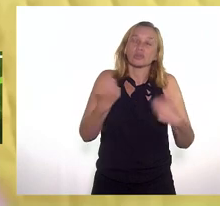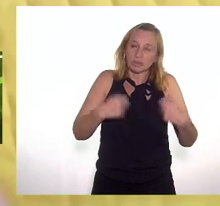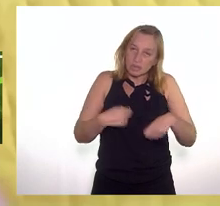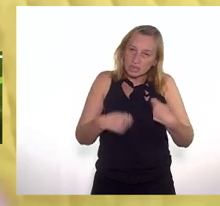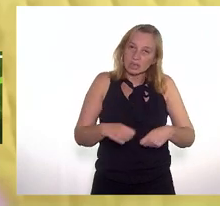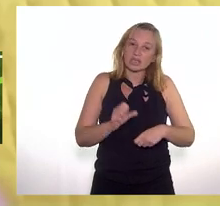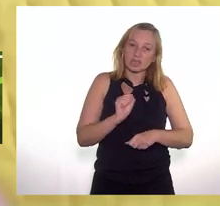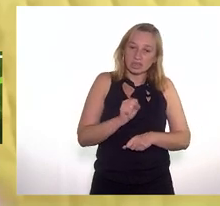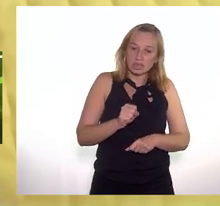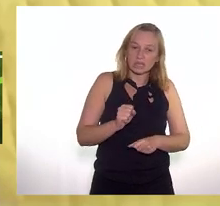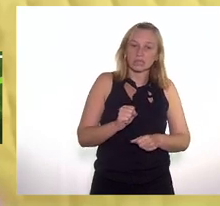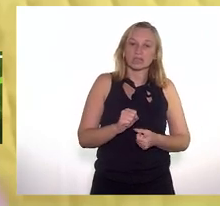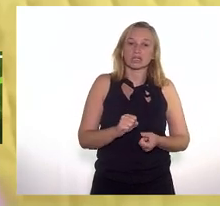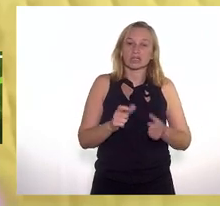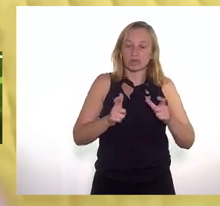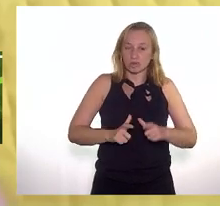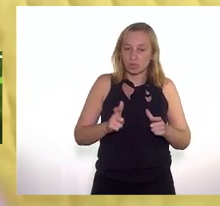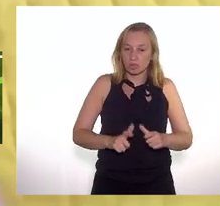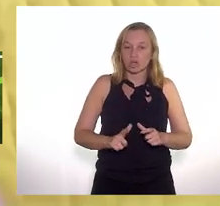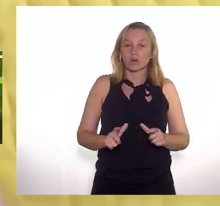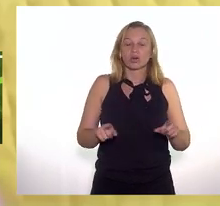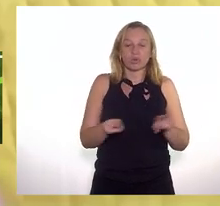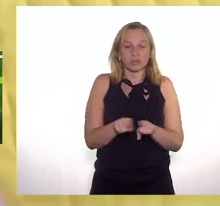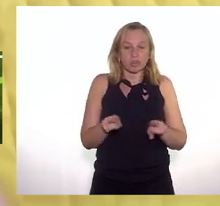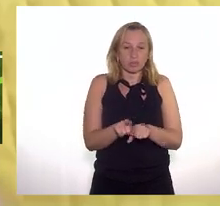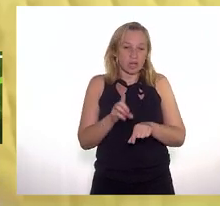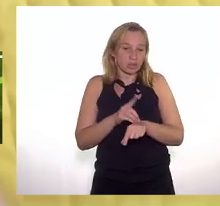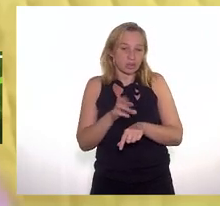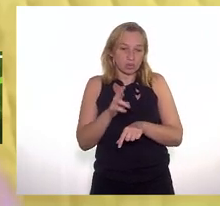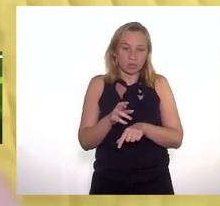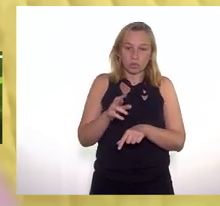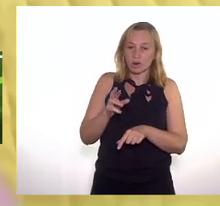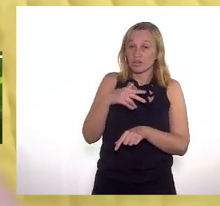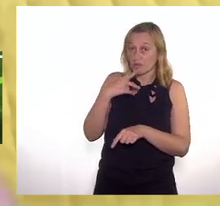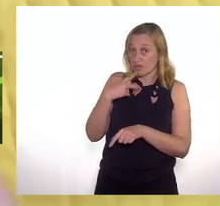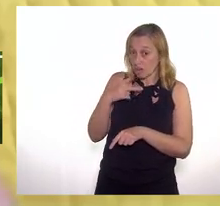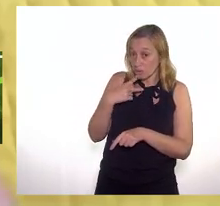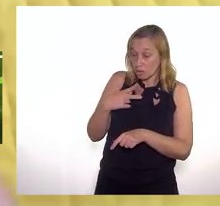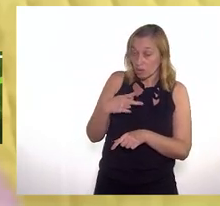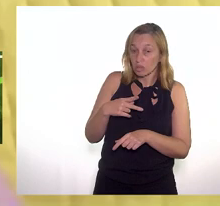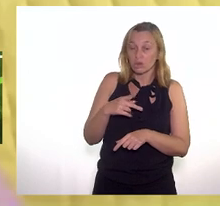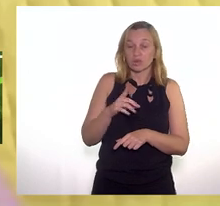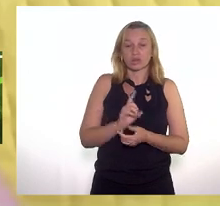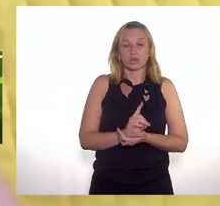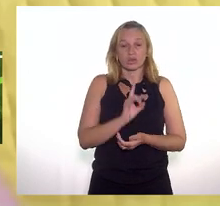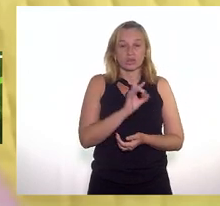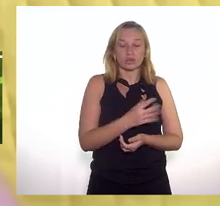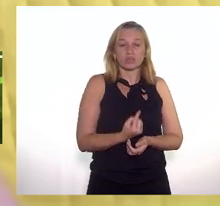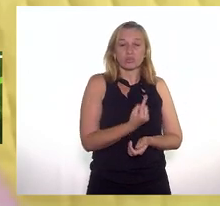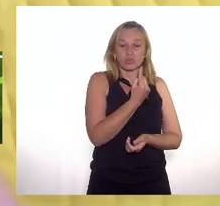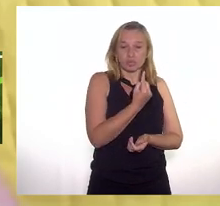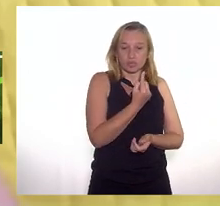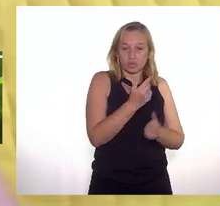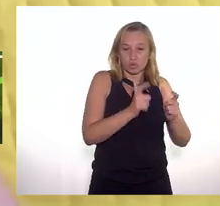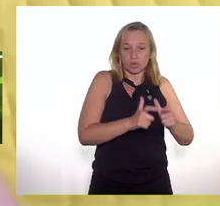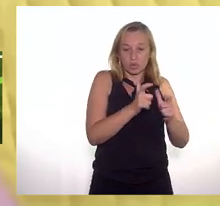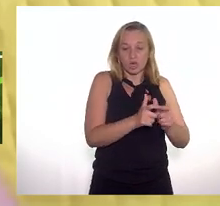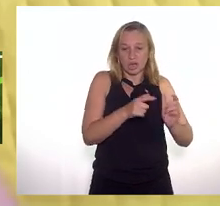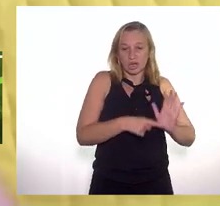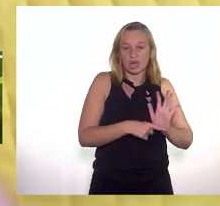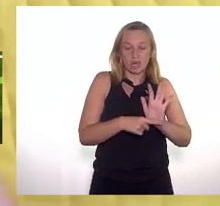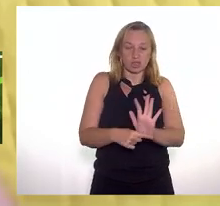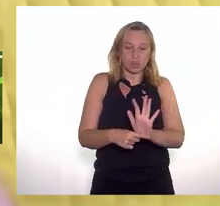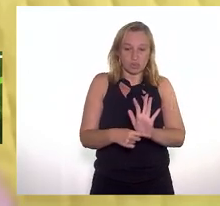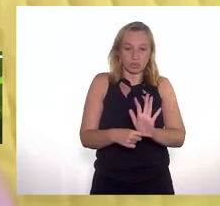precisa desse local. Como a doutora Fernanda Fialho falou, nós só temos o Fernando Figueiras, que só atende a população materna